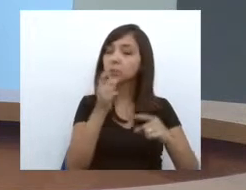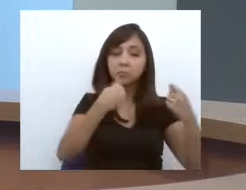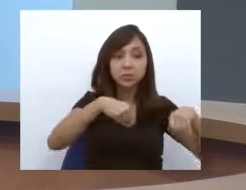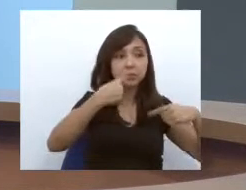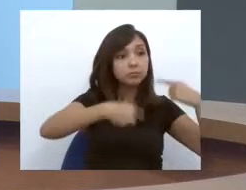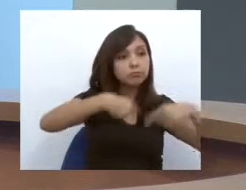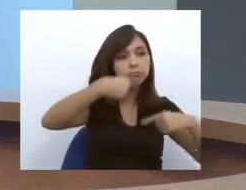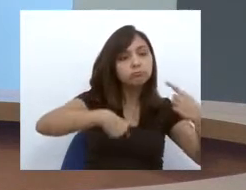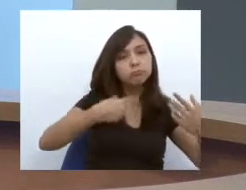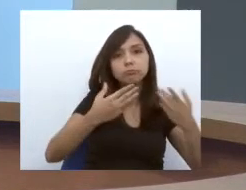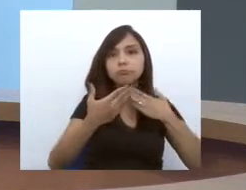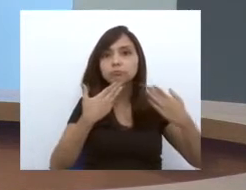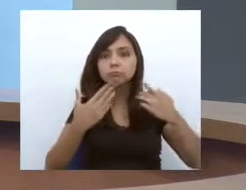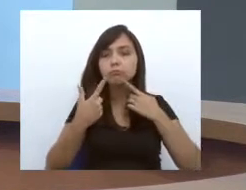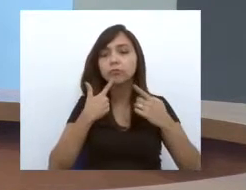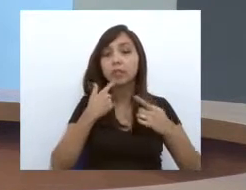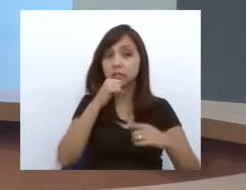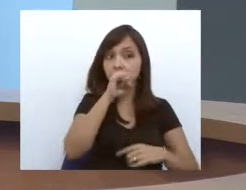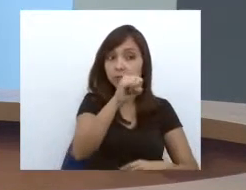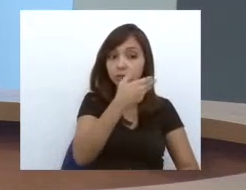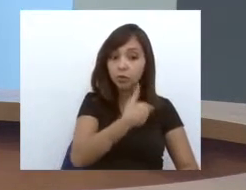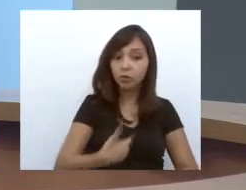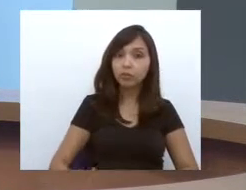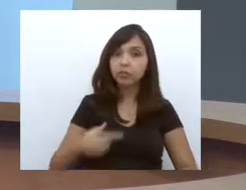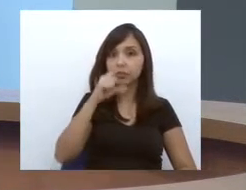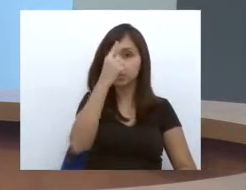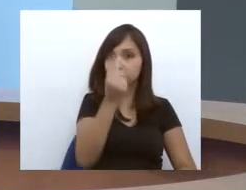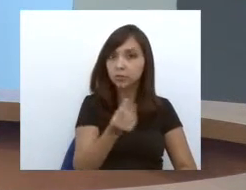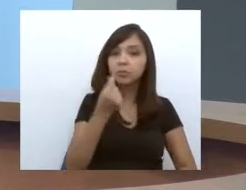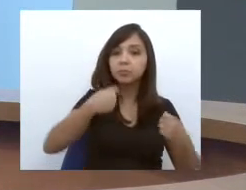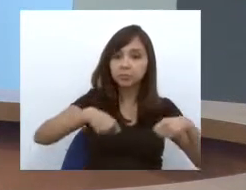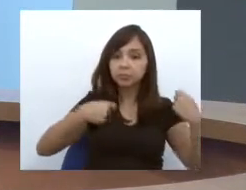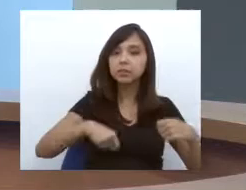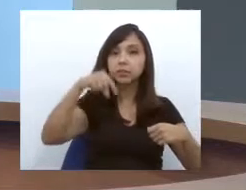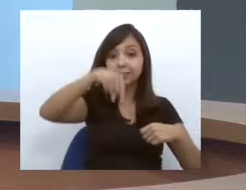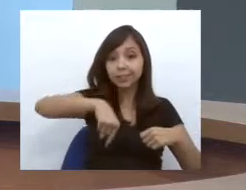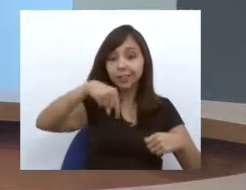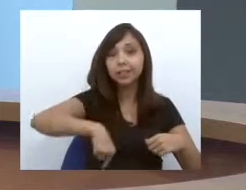Então, se o governador quiser fechar a escola, vai ter que passar por cima da Câmara e por cima